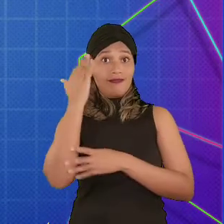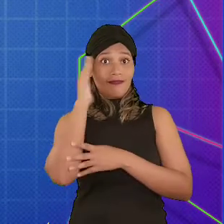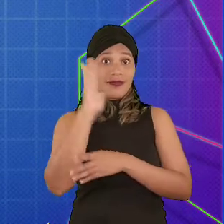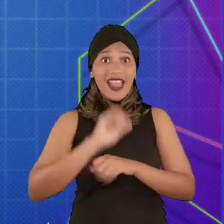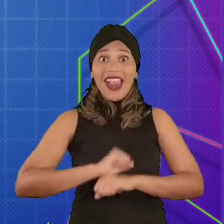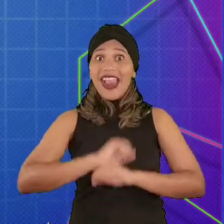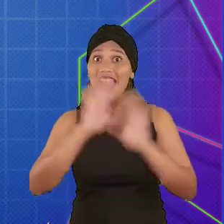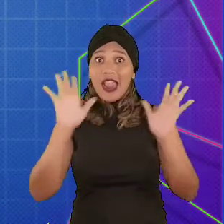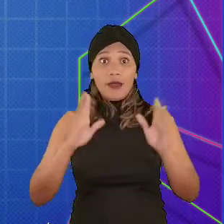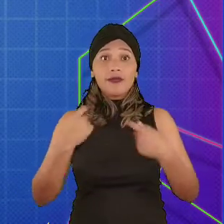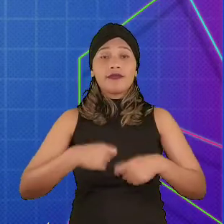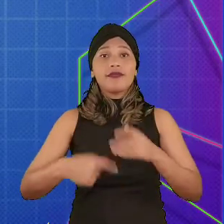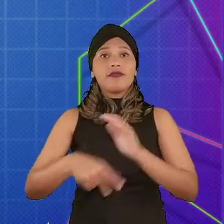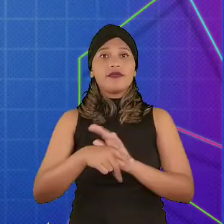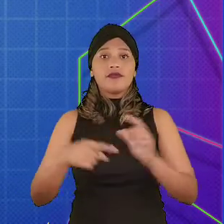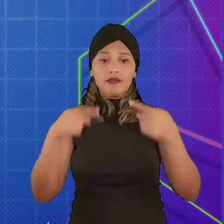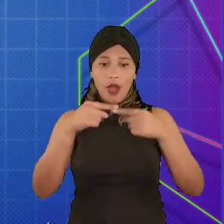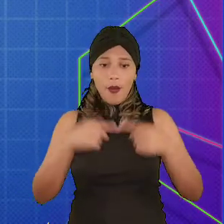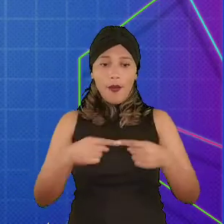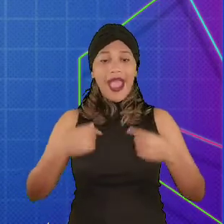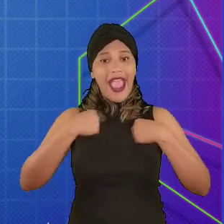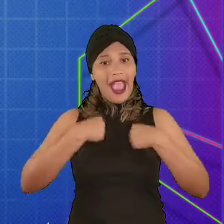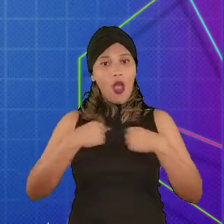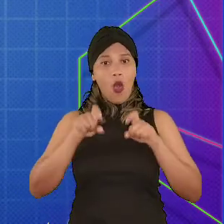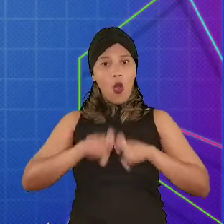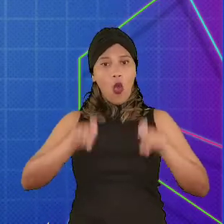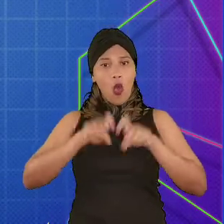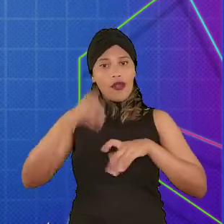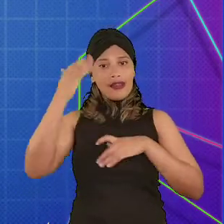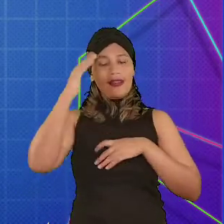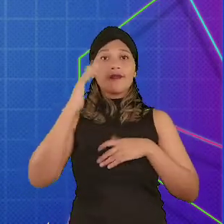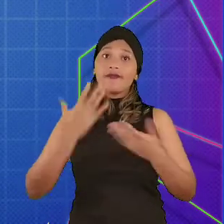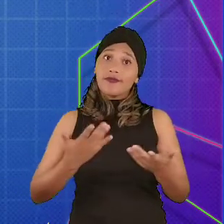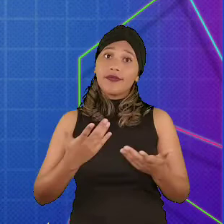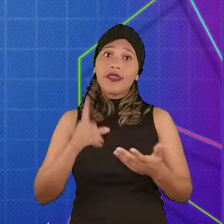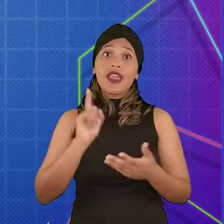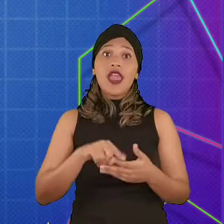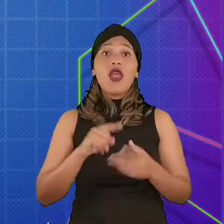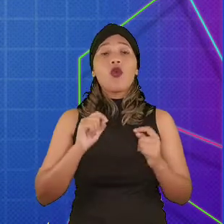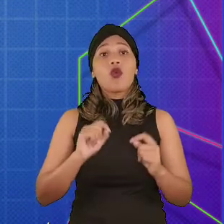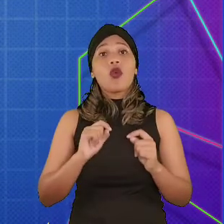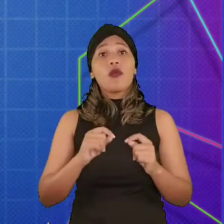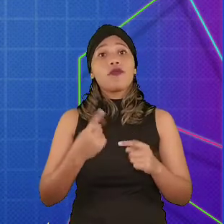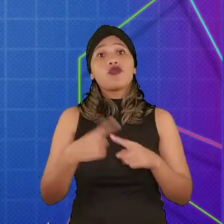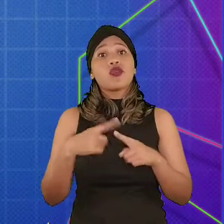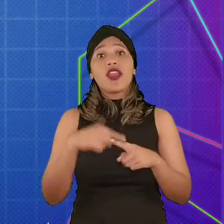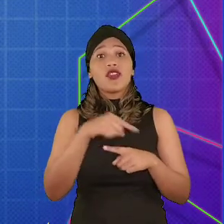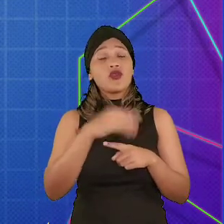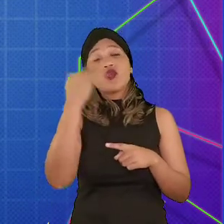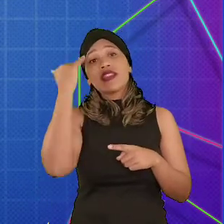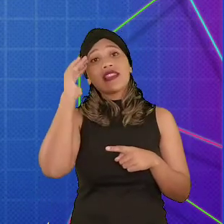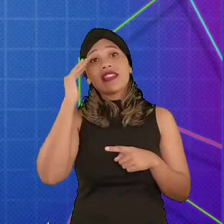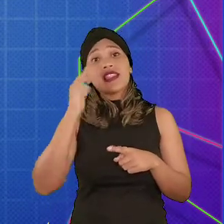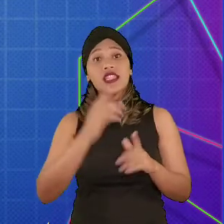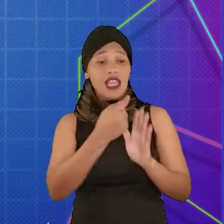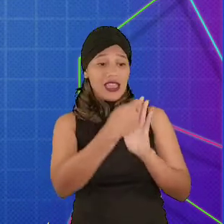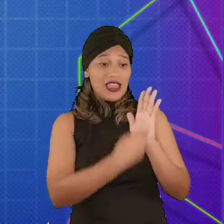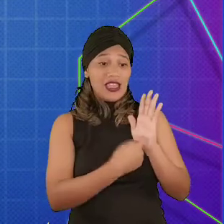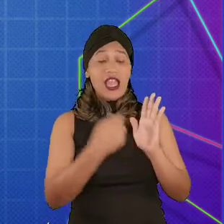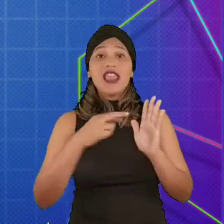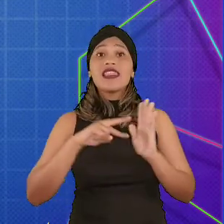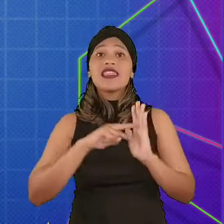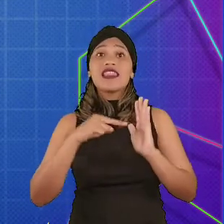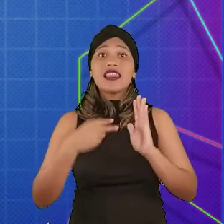computador entender isso todas as informações tem que estar em um dialeto que ele compreenda e nosso computador é uma máquina muito legal quando se trata de